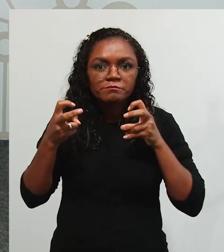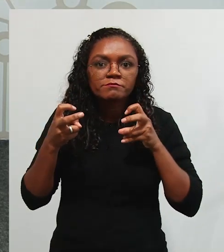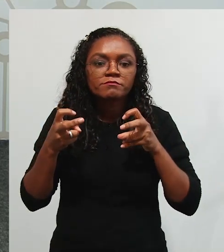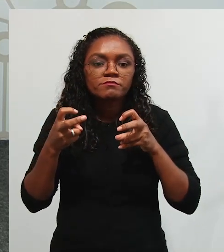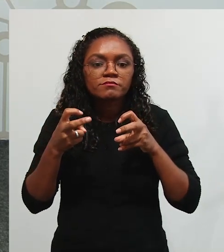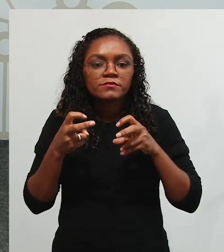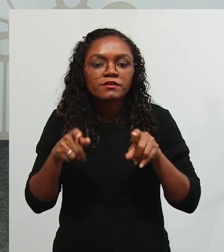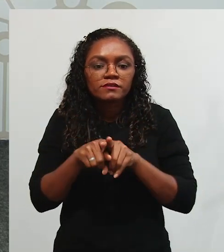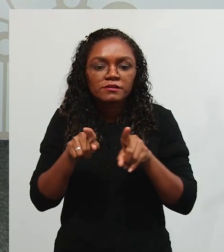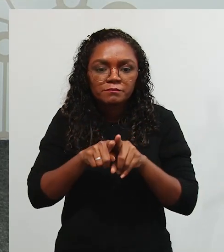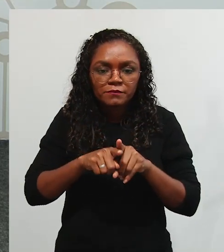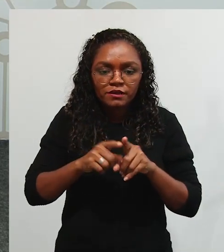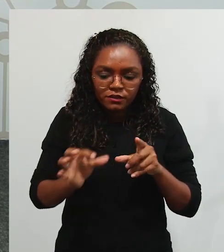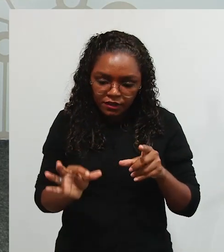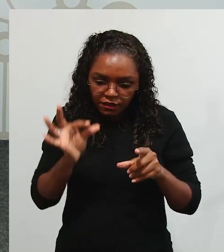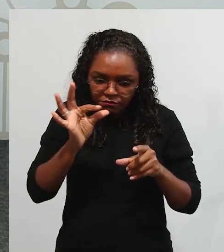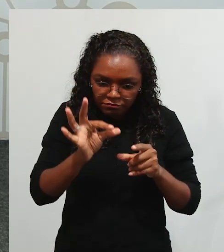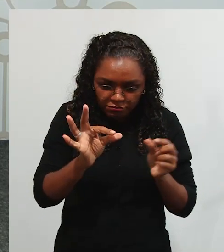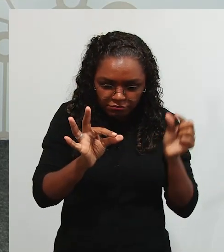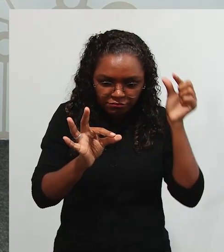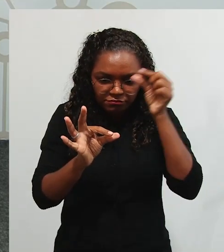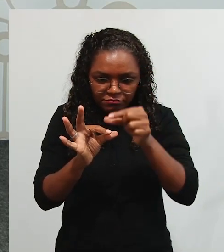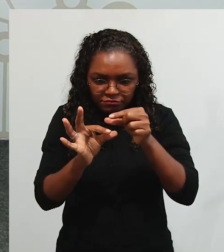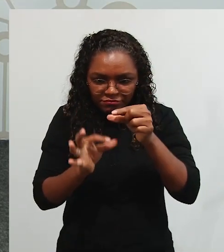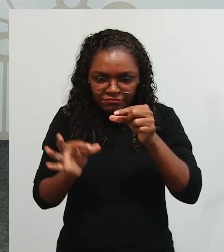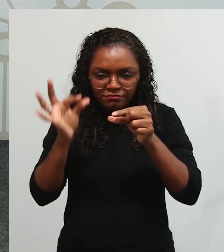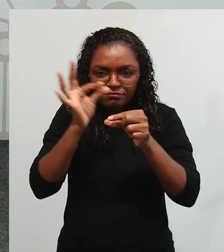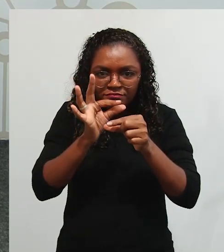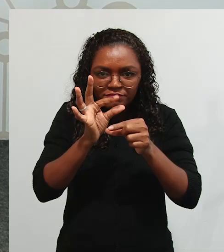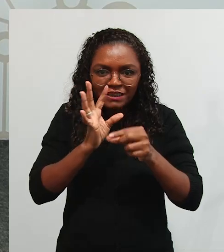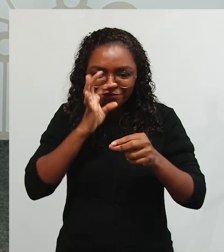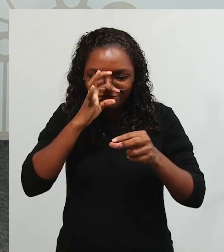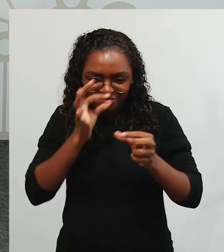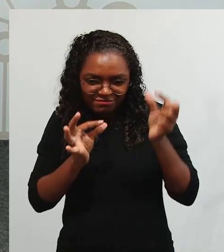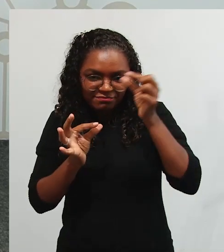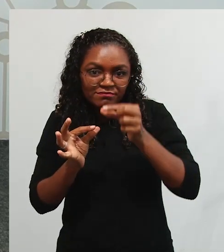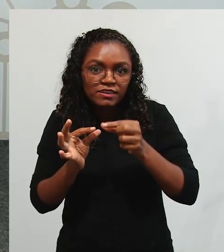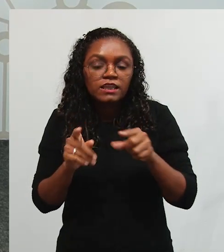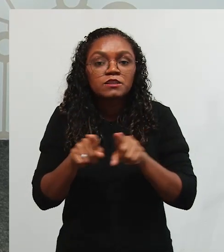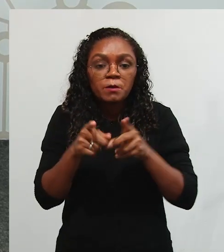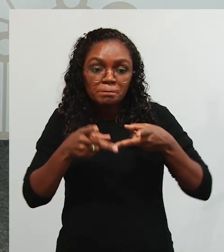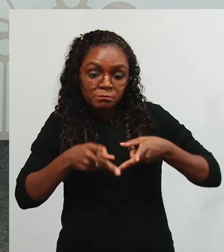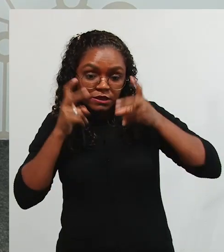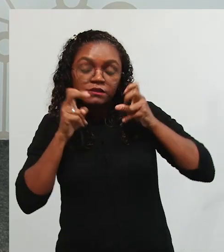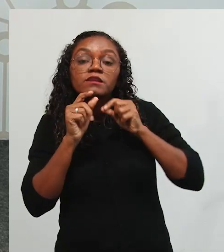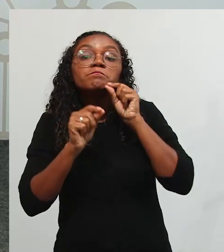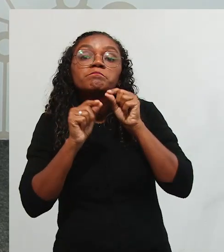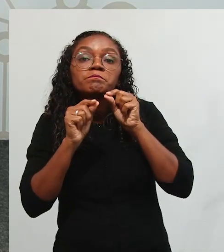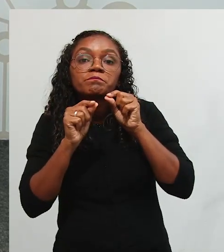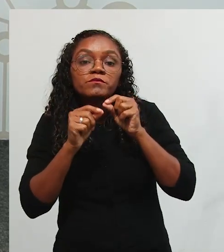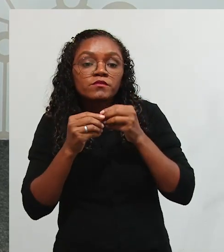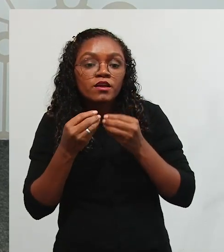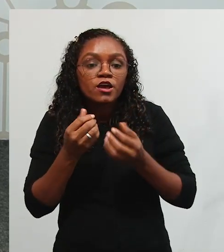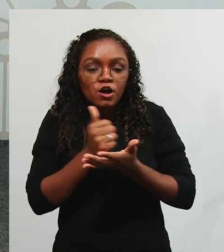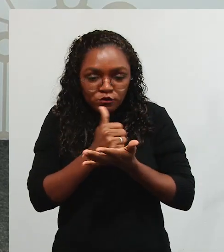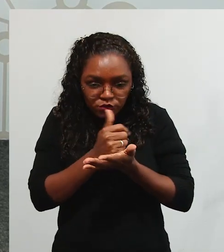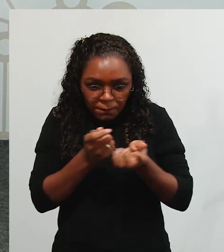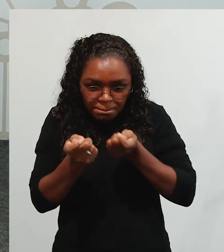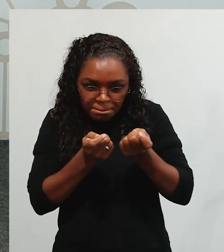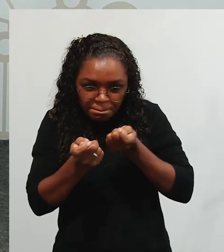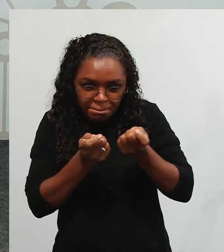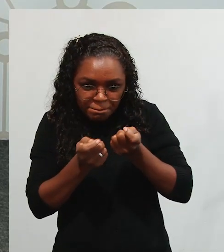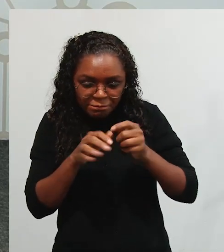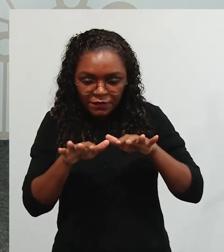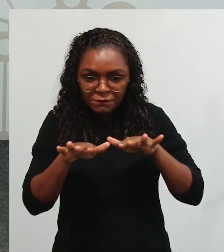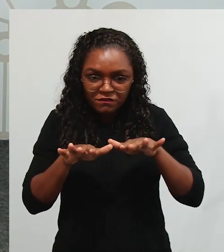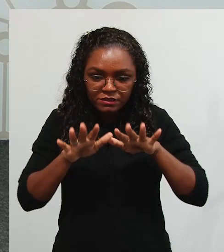a destreza, né, de colocar aquilo sem derrubar, perceber como que ela precisa controlar os movimentos, né,